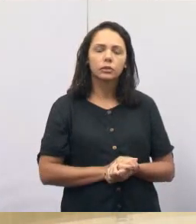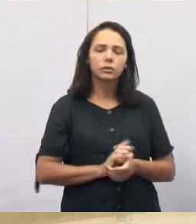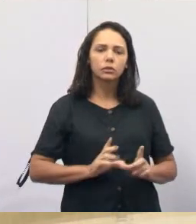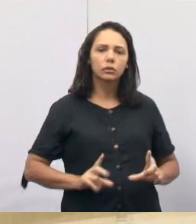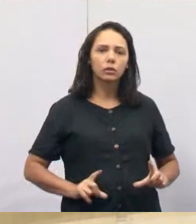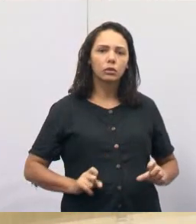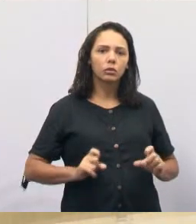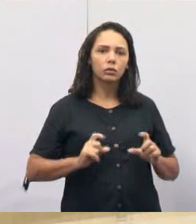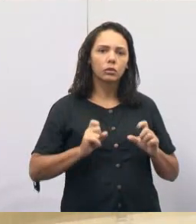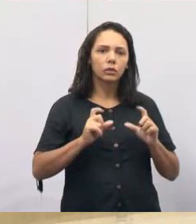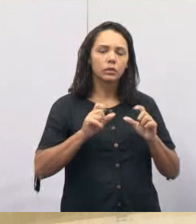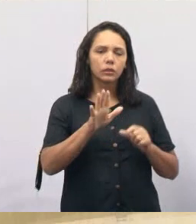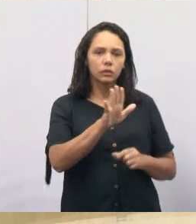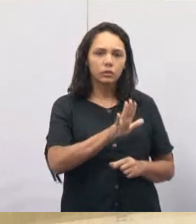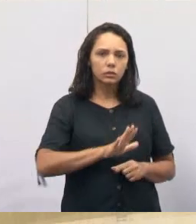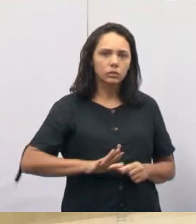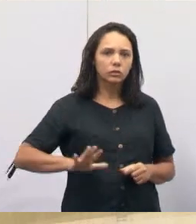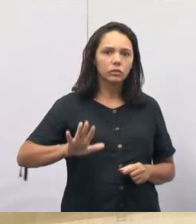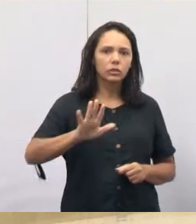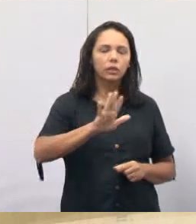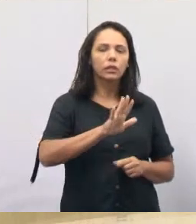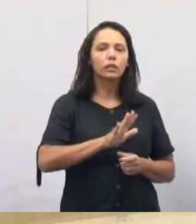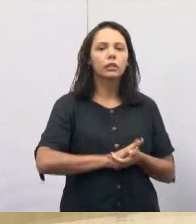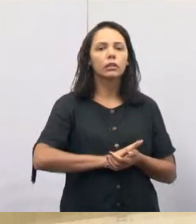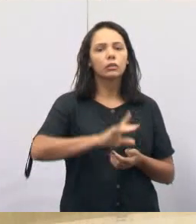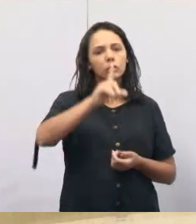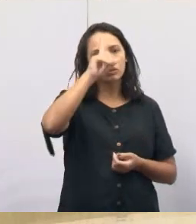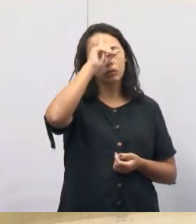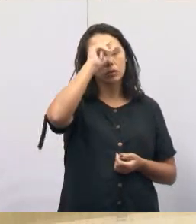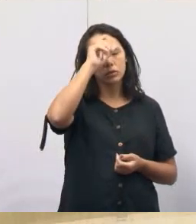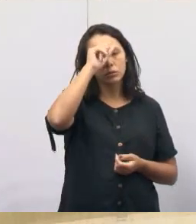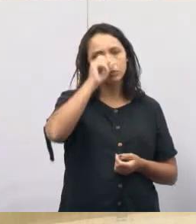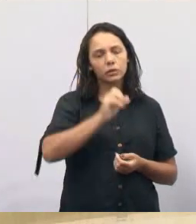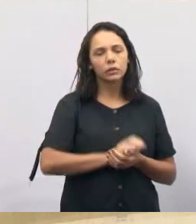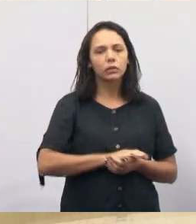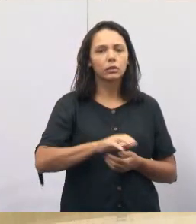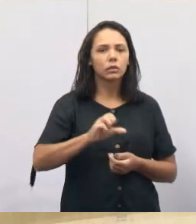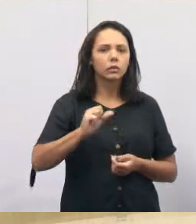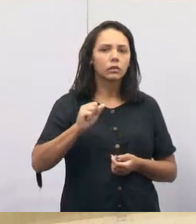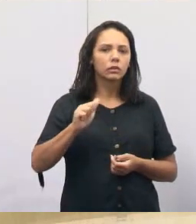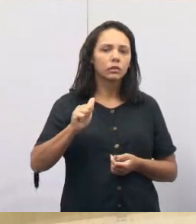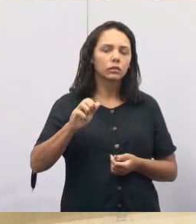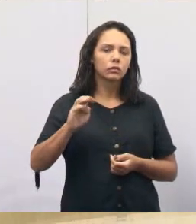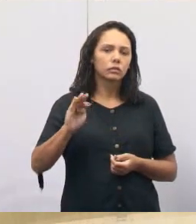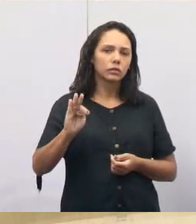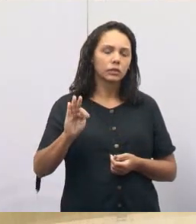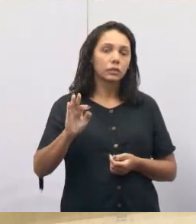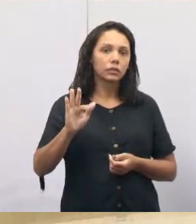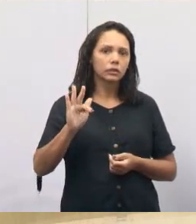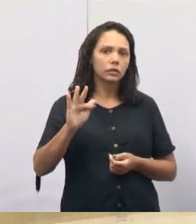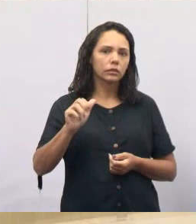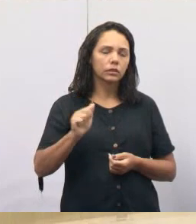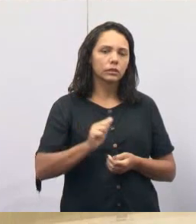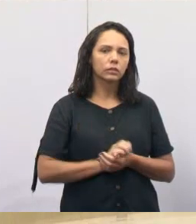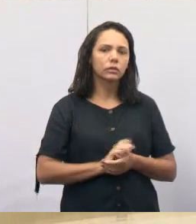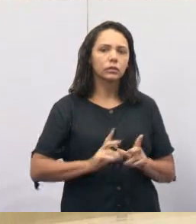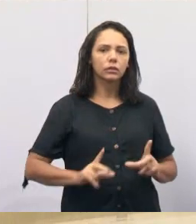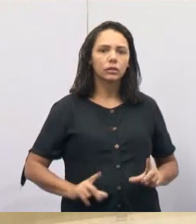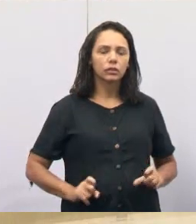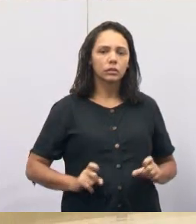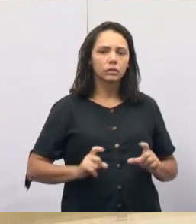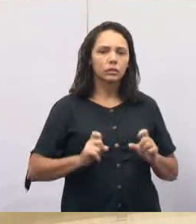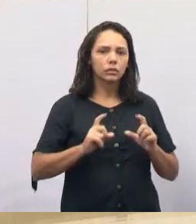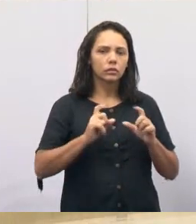oncologia clínica, Hospital São Francisco, oncologia aparelho digestivo, oncologia